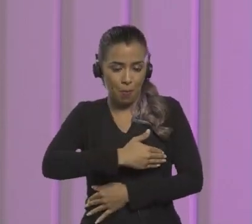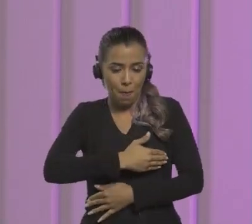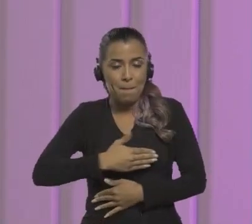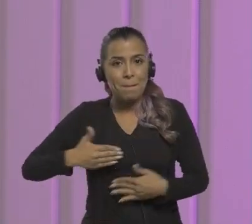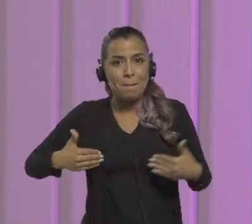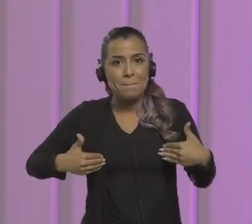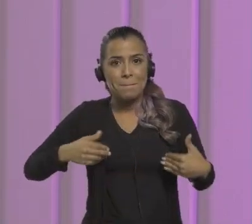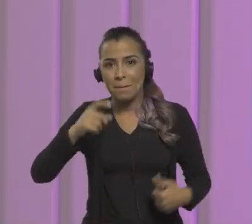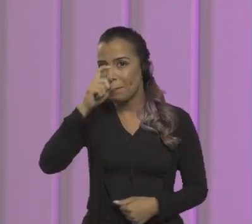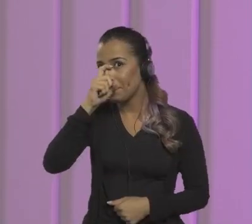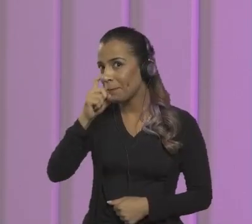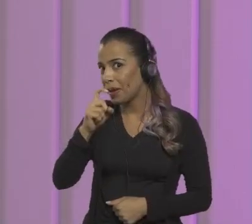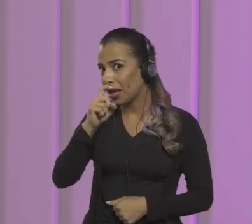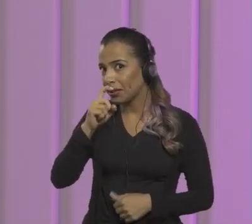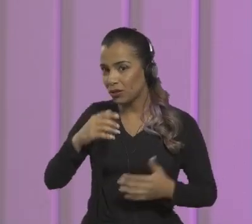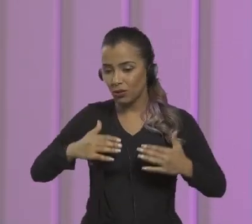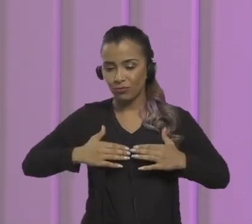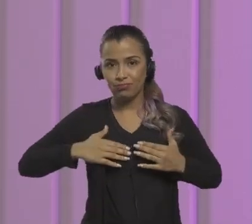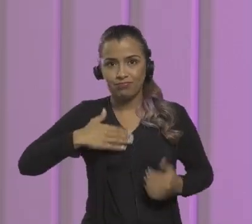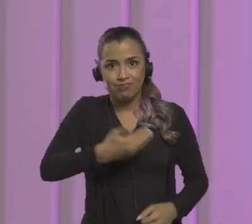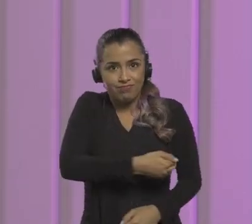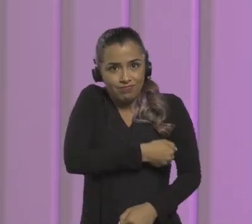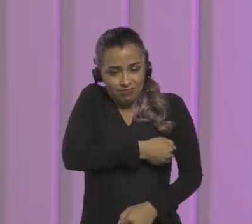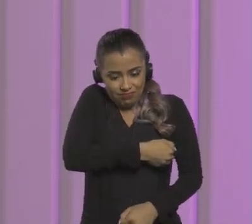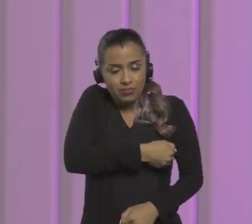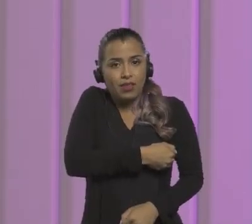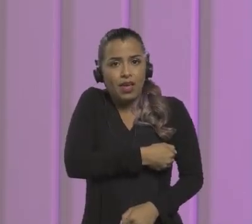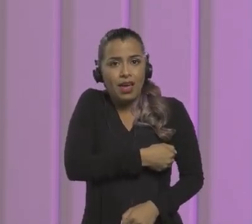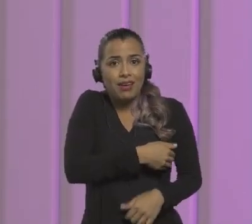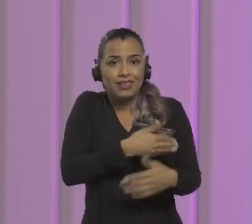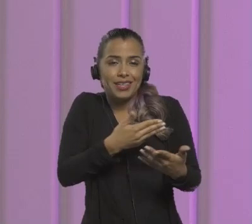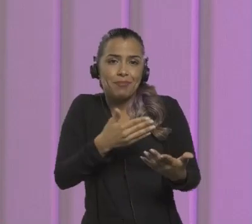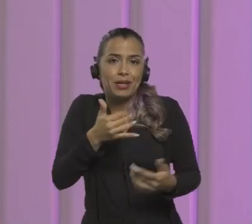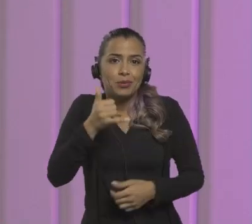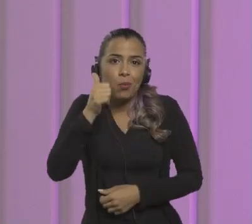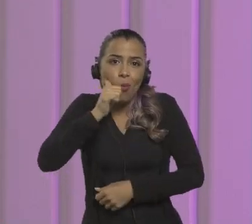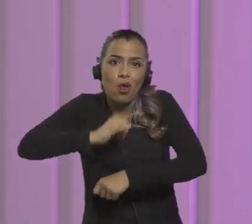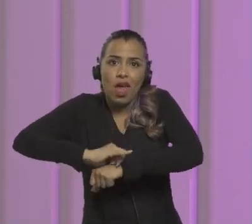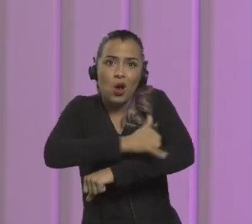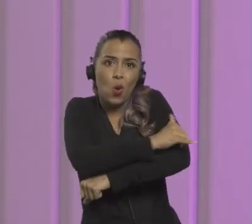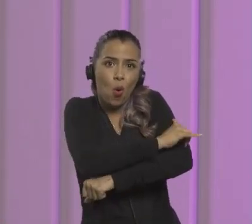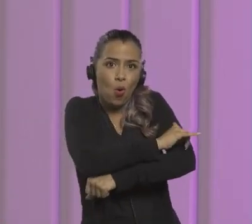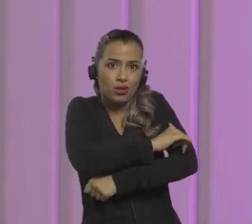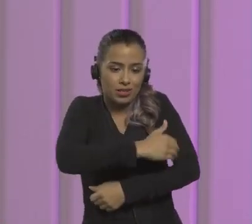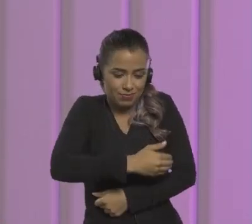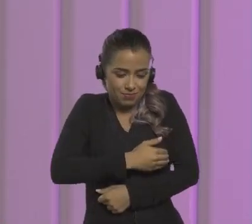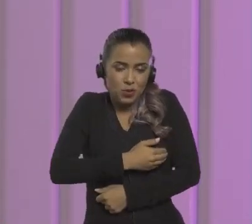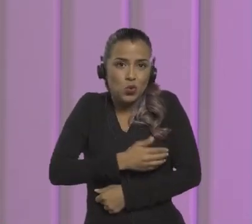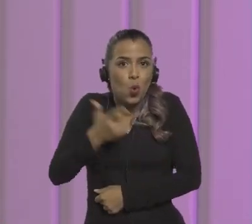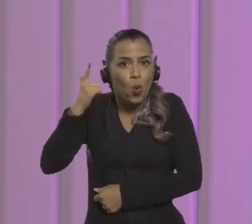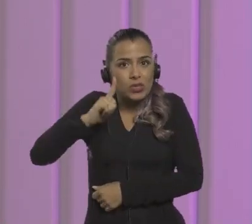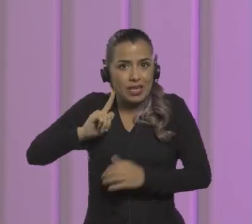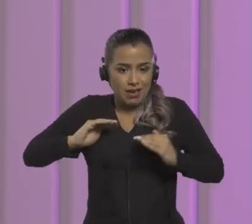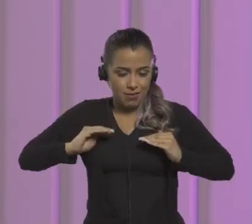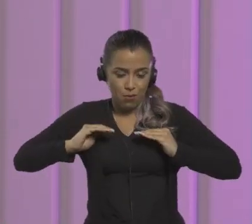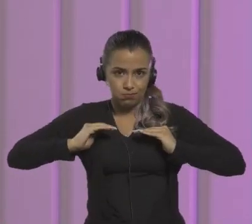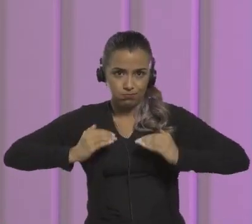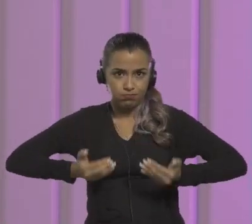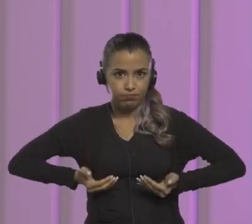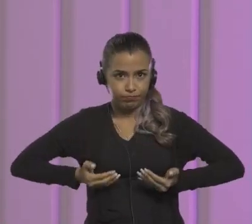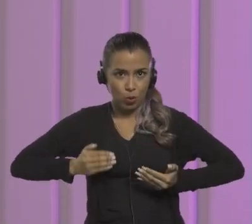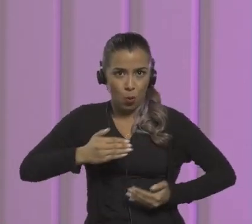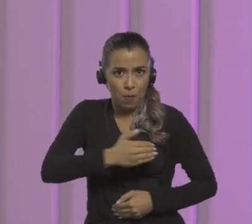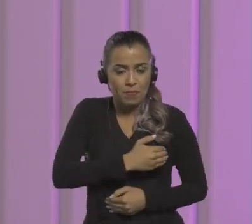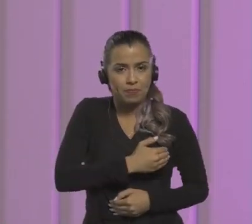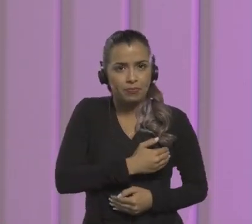peito se esparrama, né? Porque não dá para segurar com ela, né, direito assim, igual cobrir o mamilo a mulher magra. E ela começou um movimento